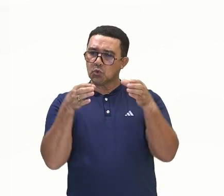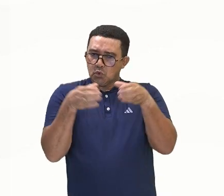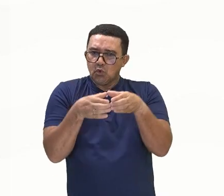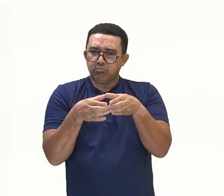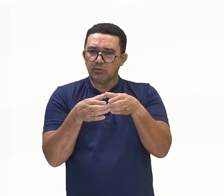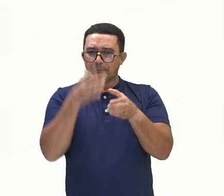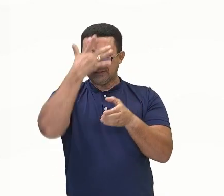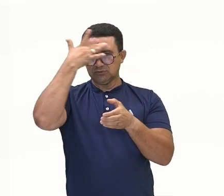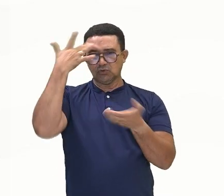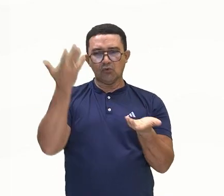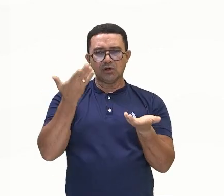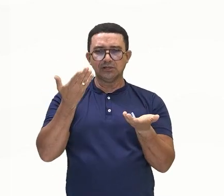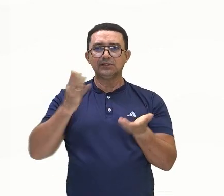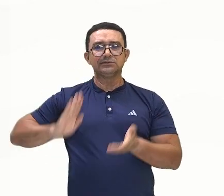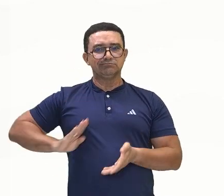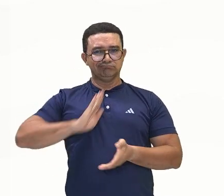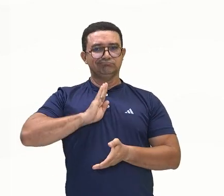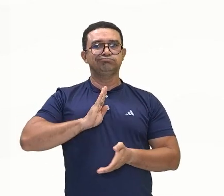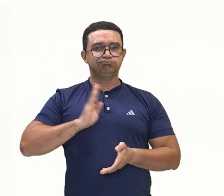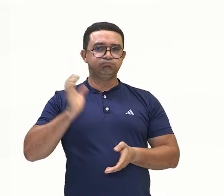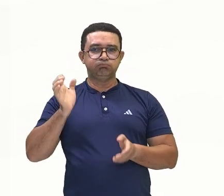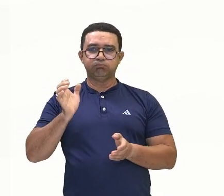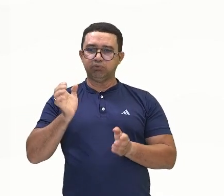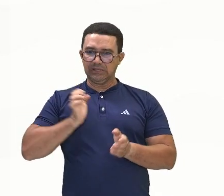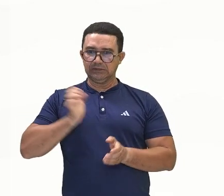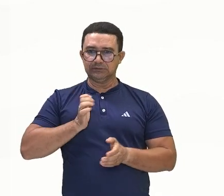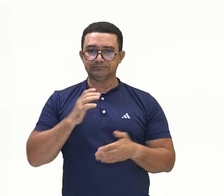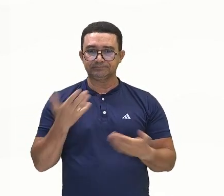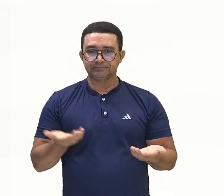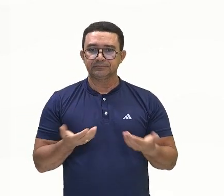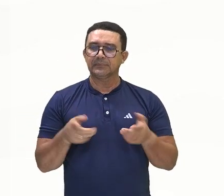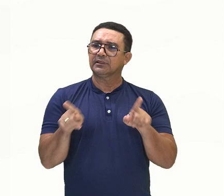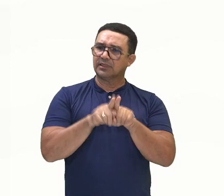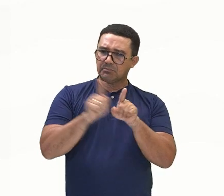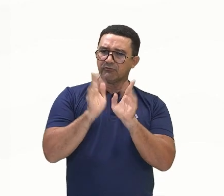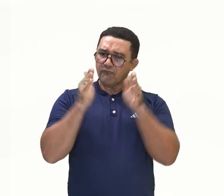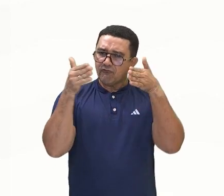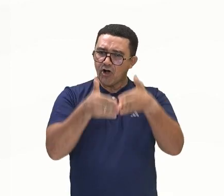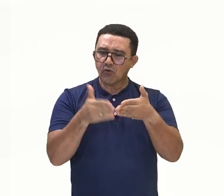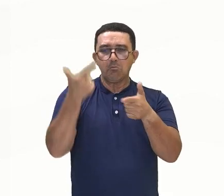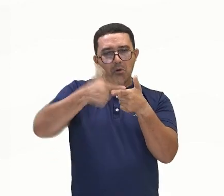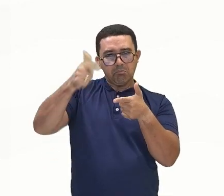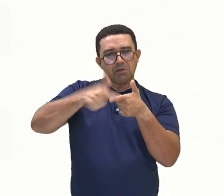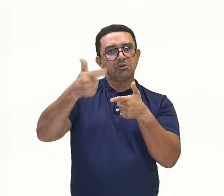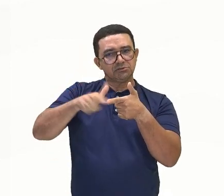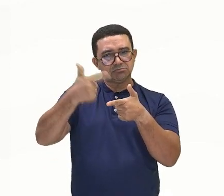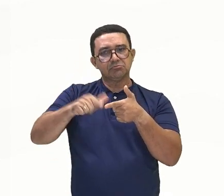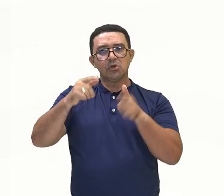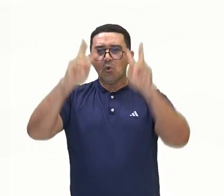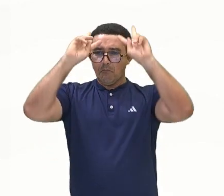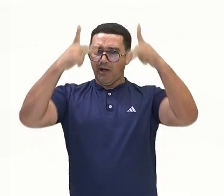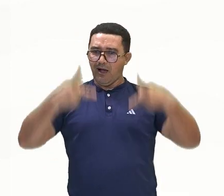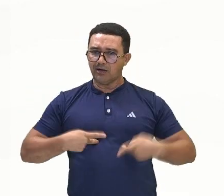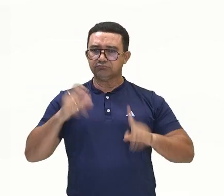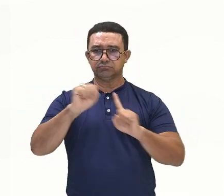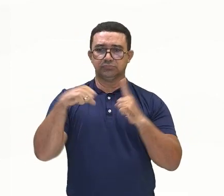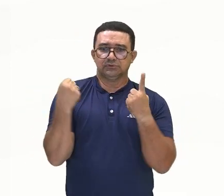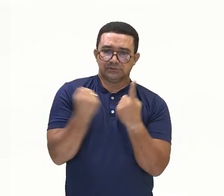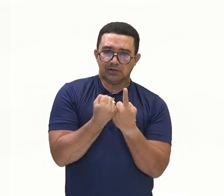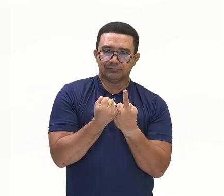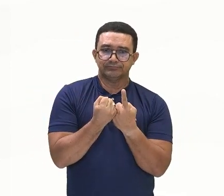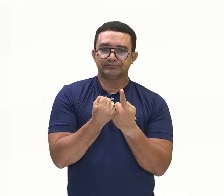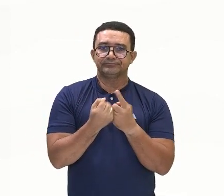realismo, nas classes burguesas, ok? Problemas humanos e sociais, ok? E outra situação que é